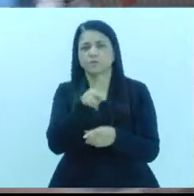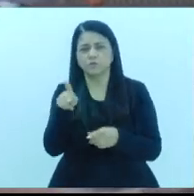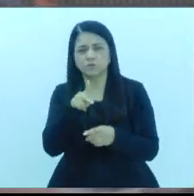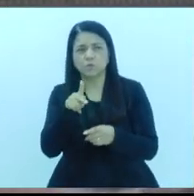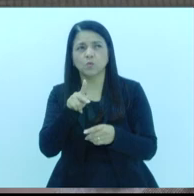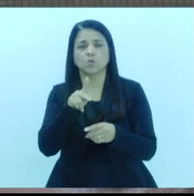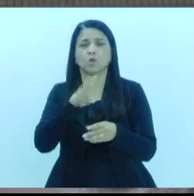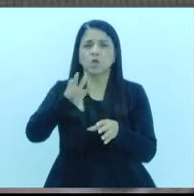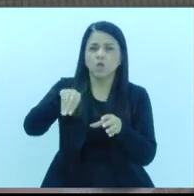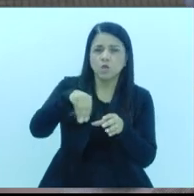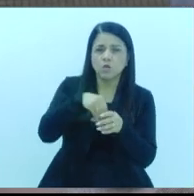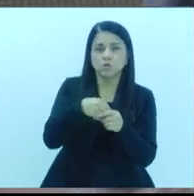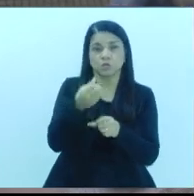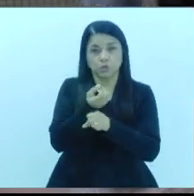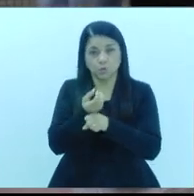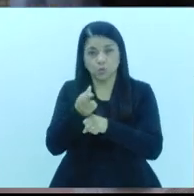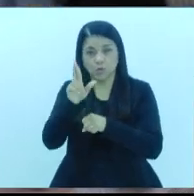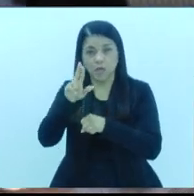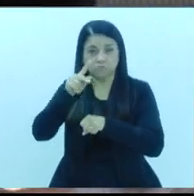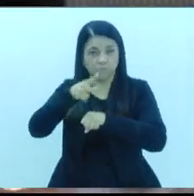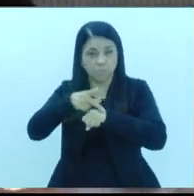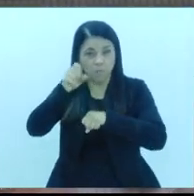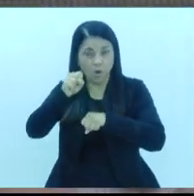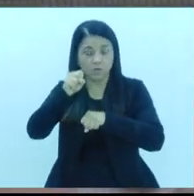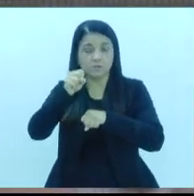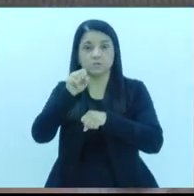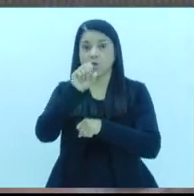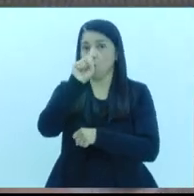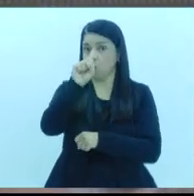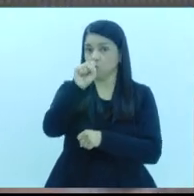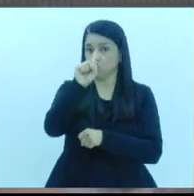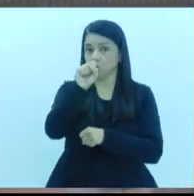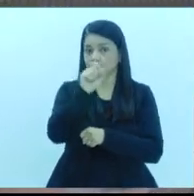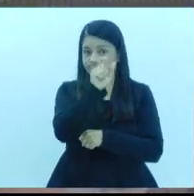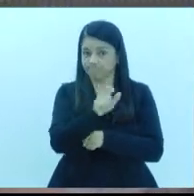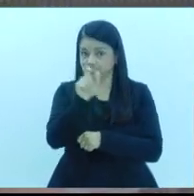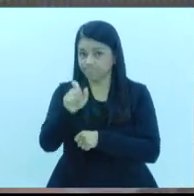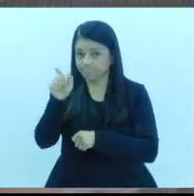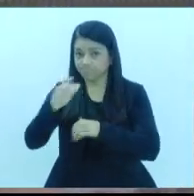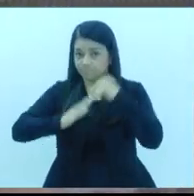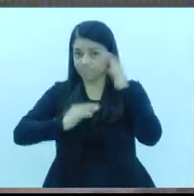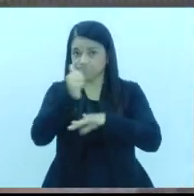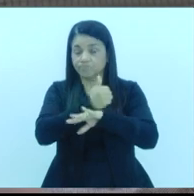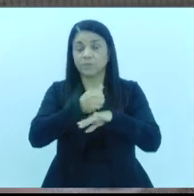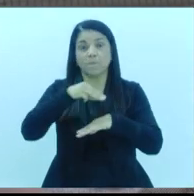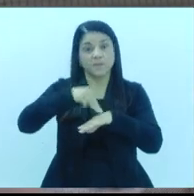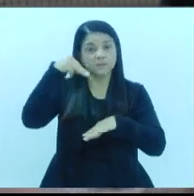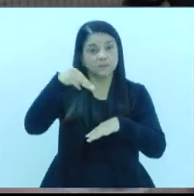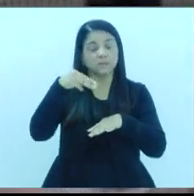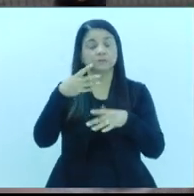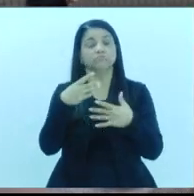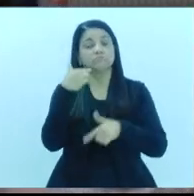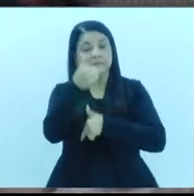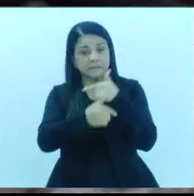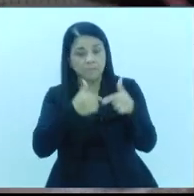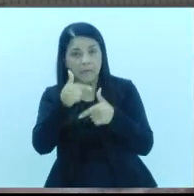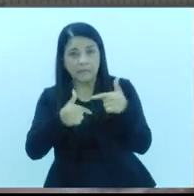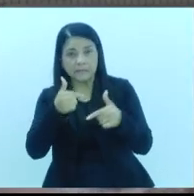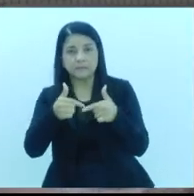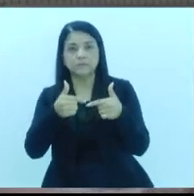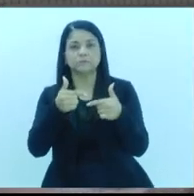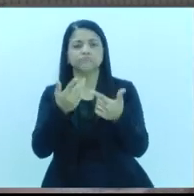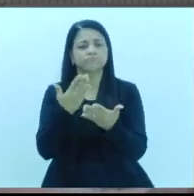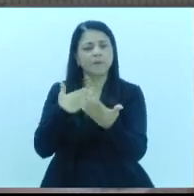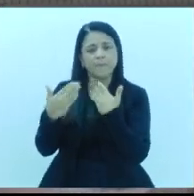inclui pós-doutorandas, na verdade são 8 pós-docs, doutorandos, mestrandos, e nós estamos trabalhando, né,